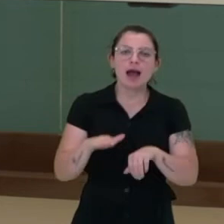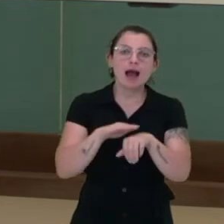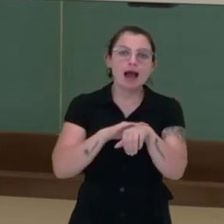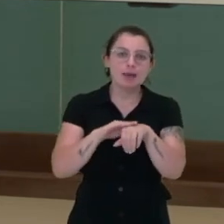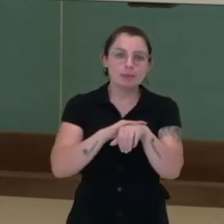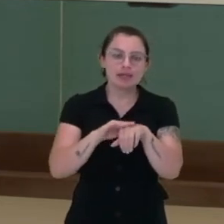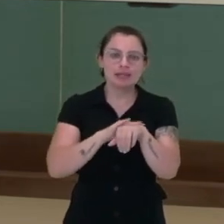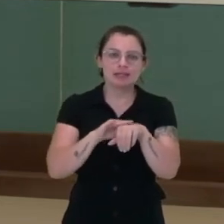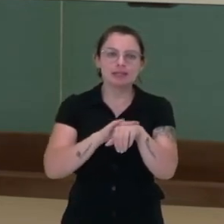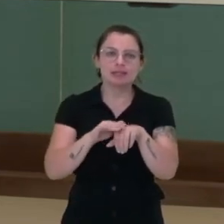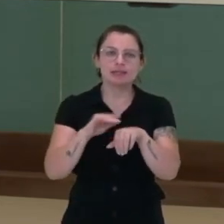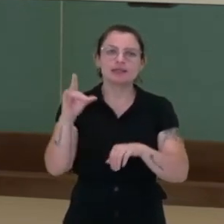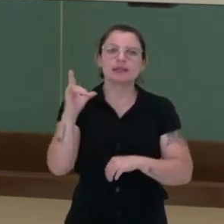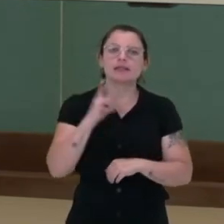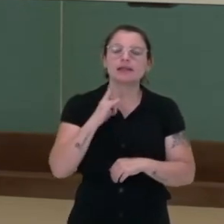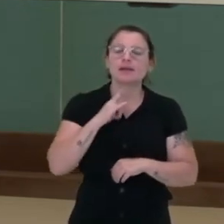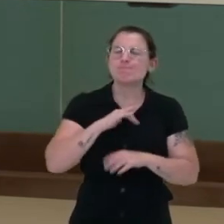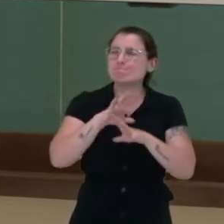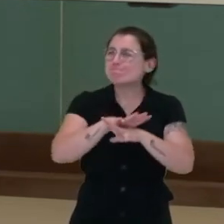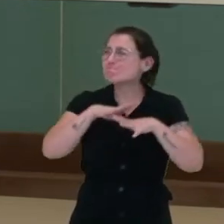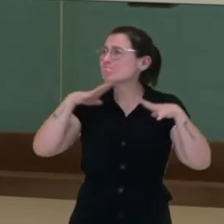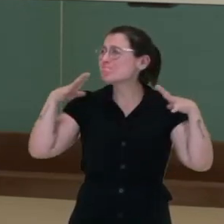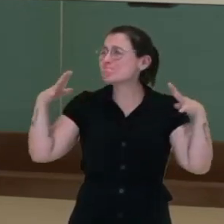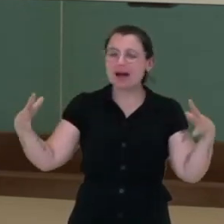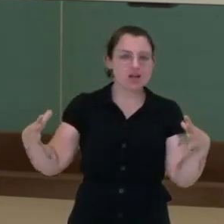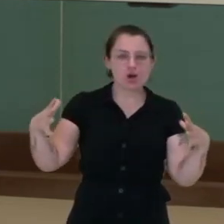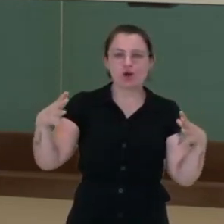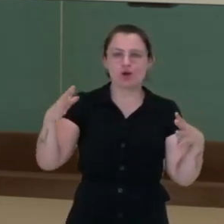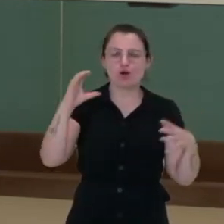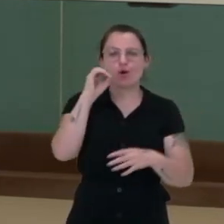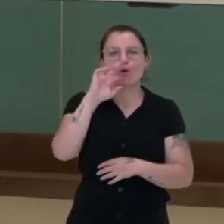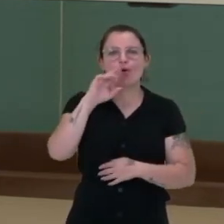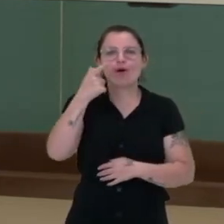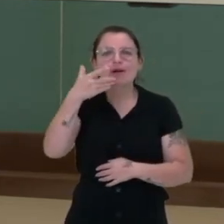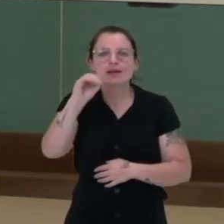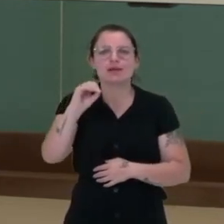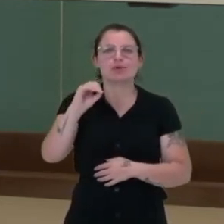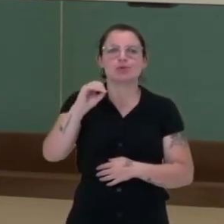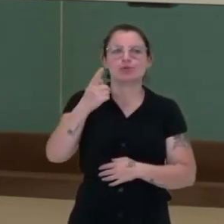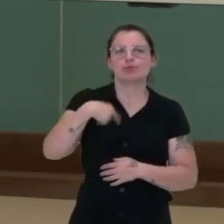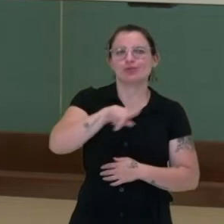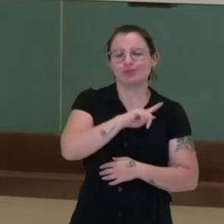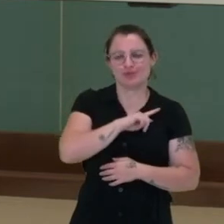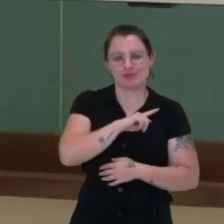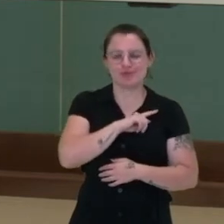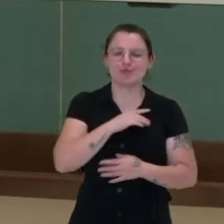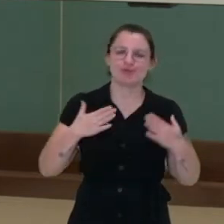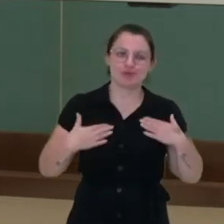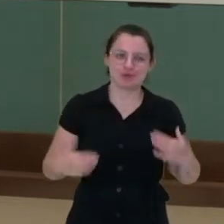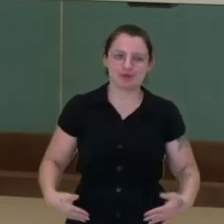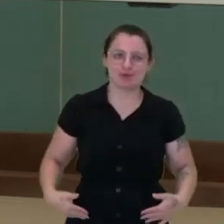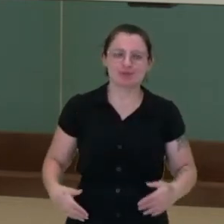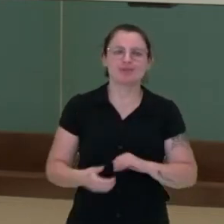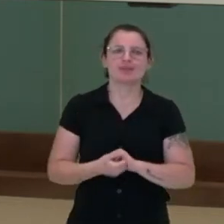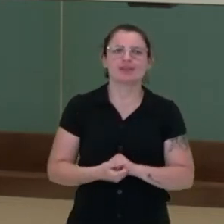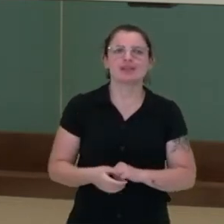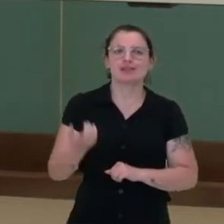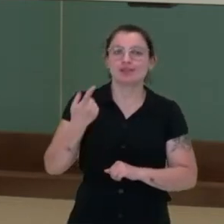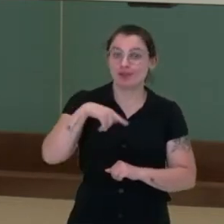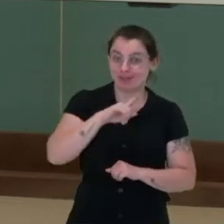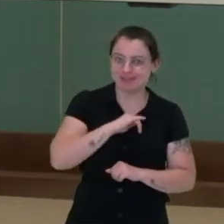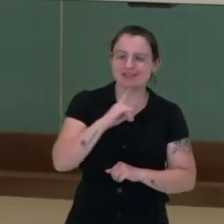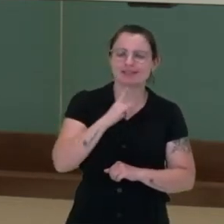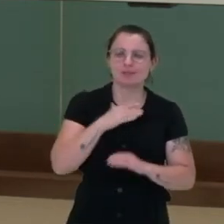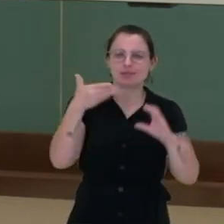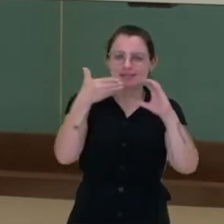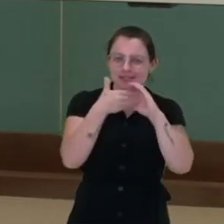é considerada o maior órgão do nosso corpo. Você reparou? Órgão. Então, nós temos as células, que